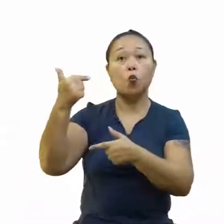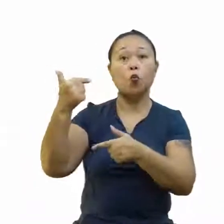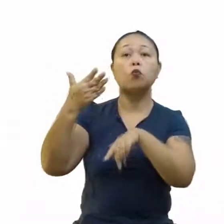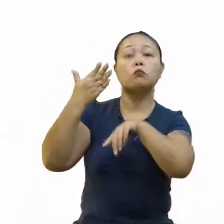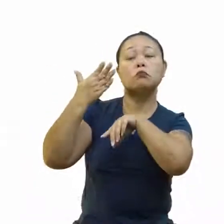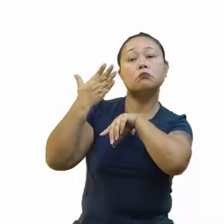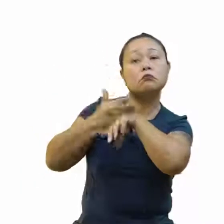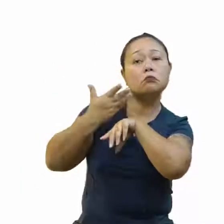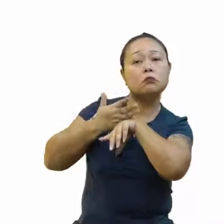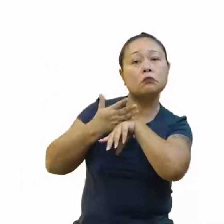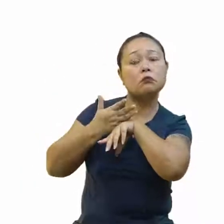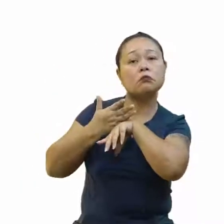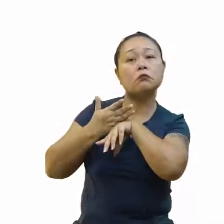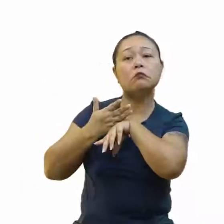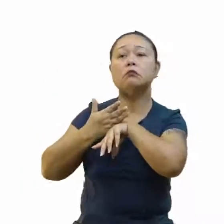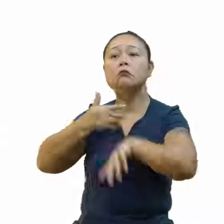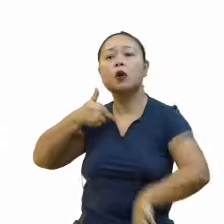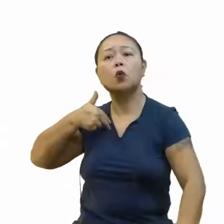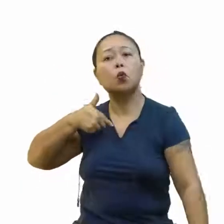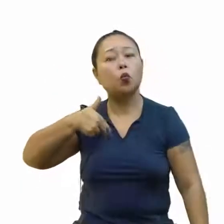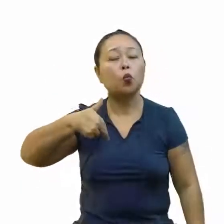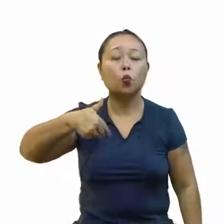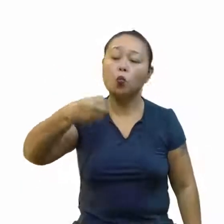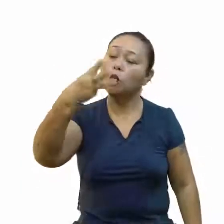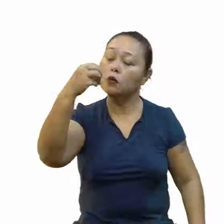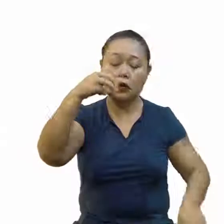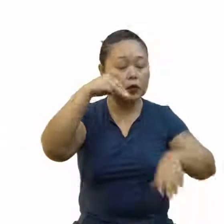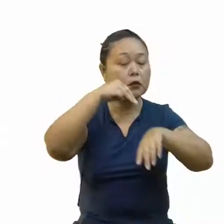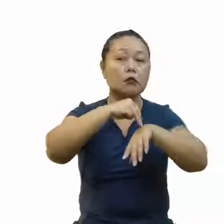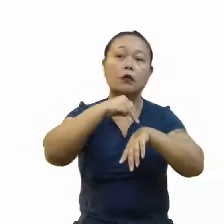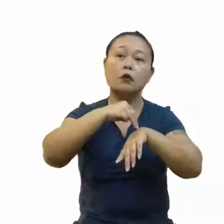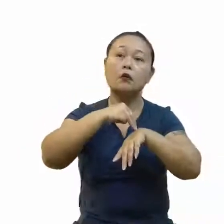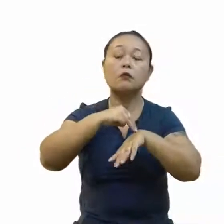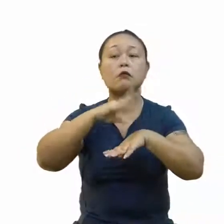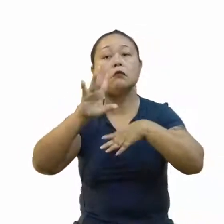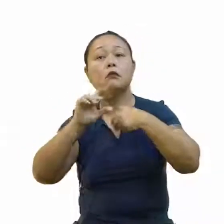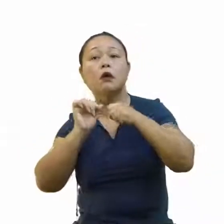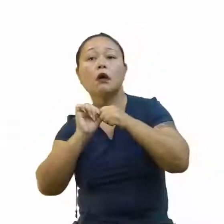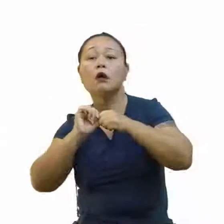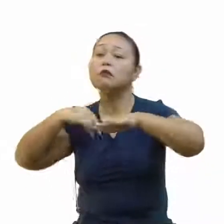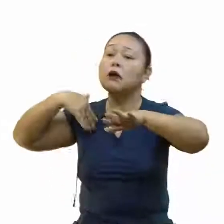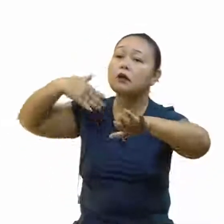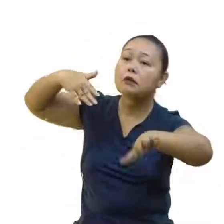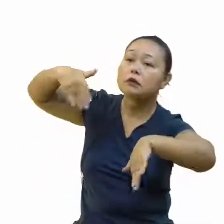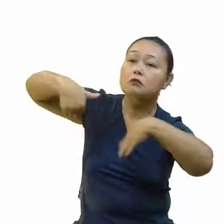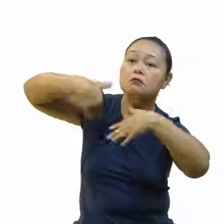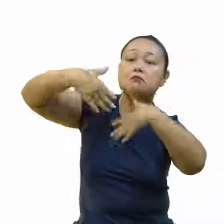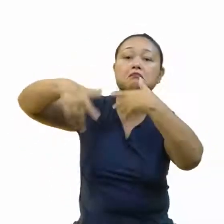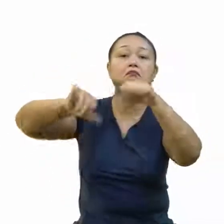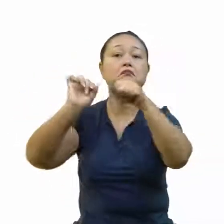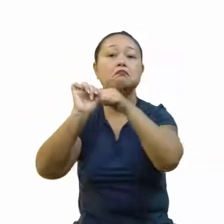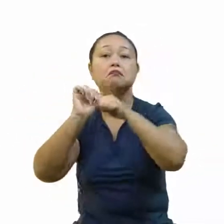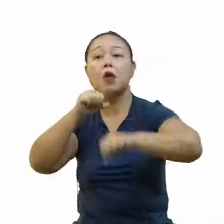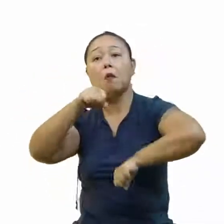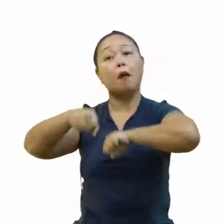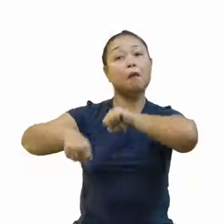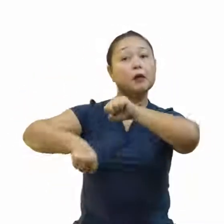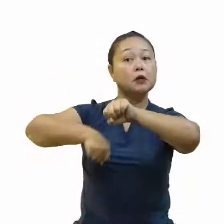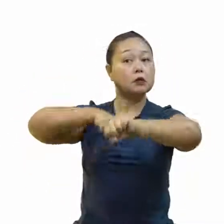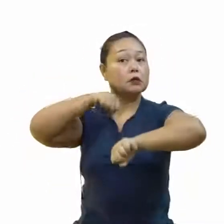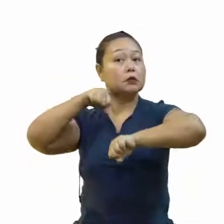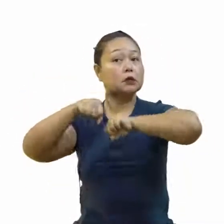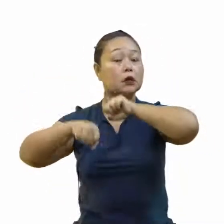treinamento, uma corrida ali de 30 minutos, vai fazer uma natação, uma bicicleta